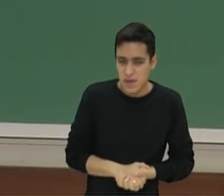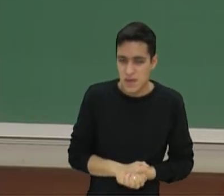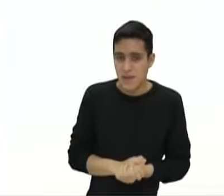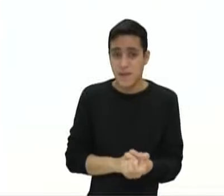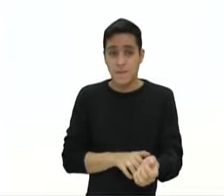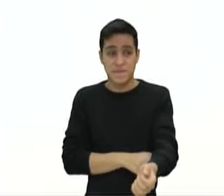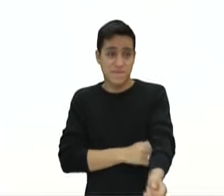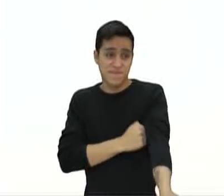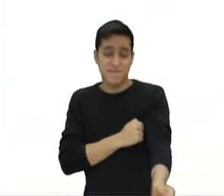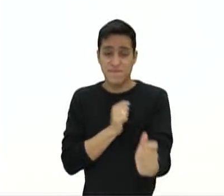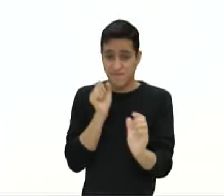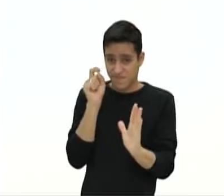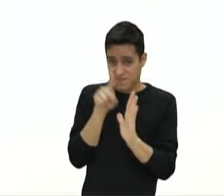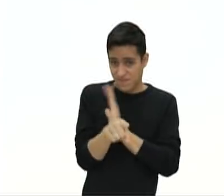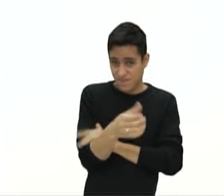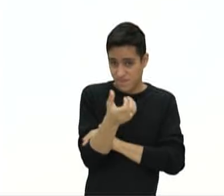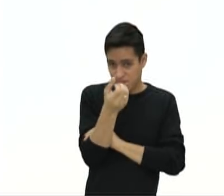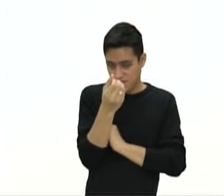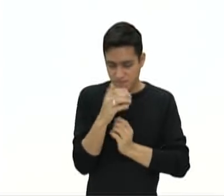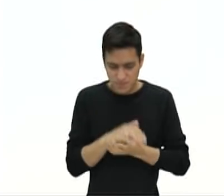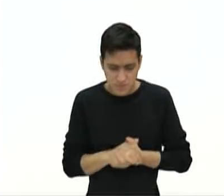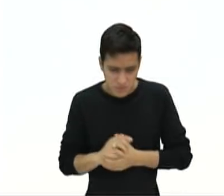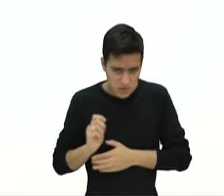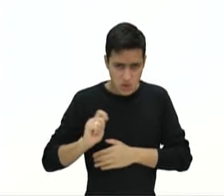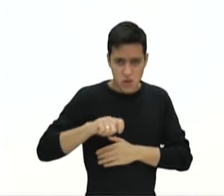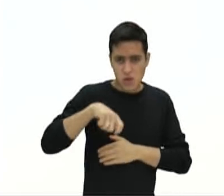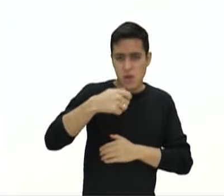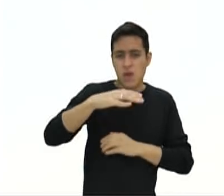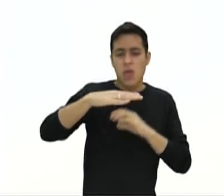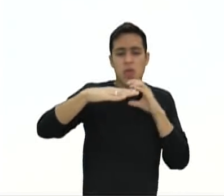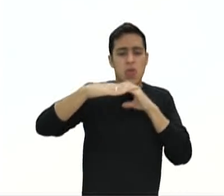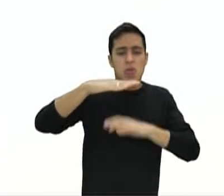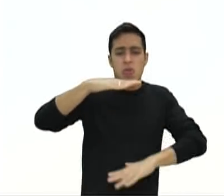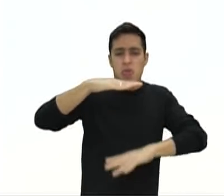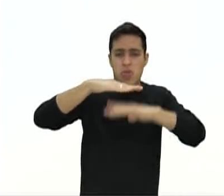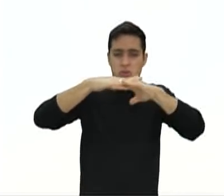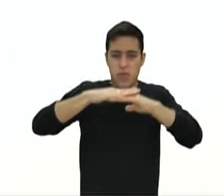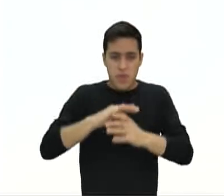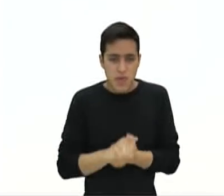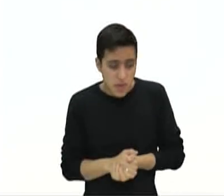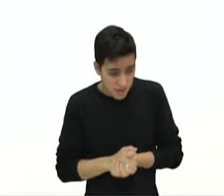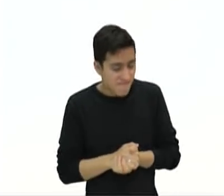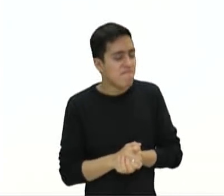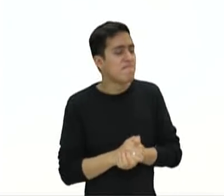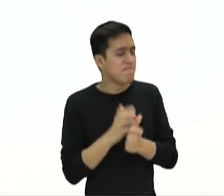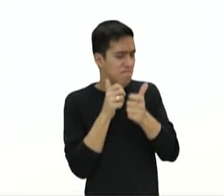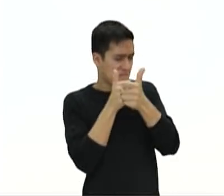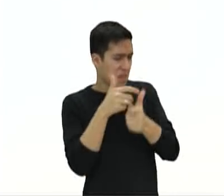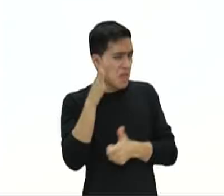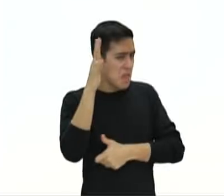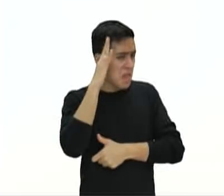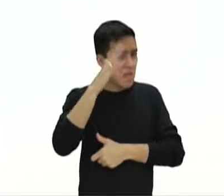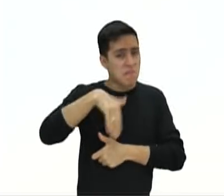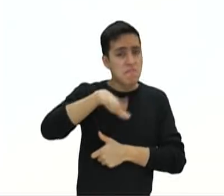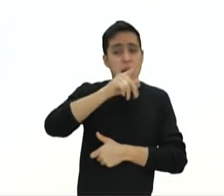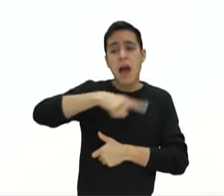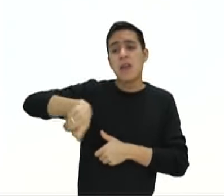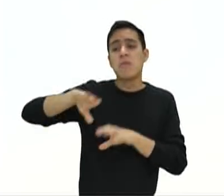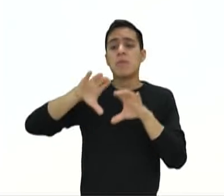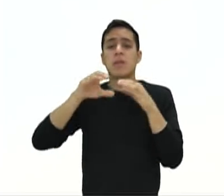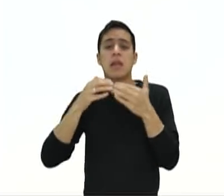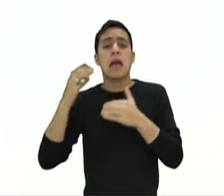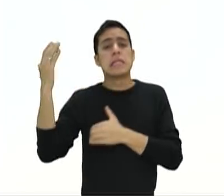Quiz, o 6. Efeito estufa. Segundo as teorias mais aceitas pela comunidade